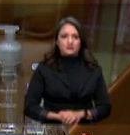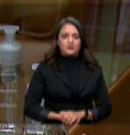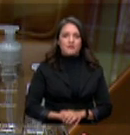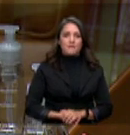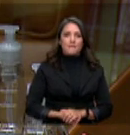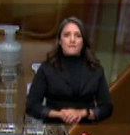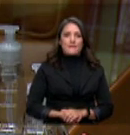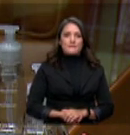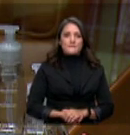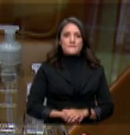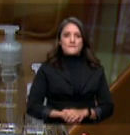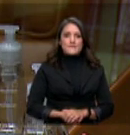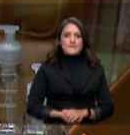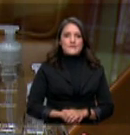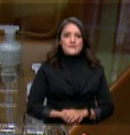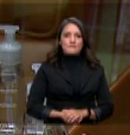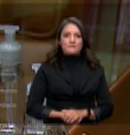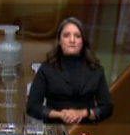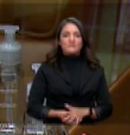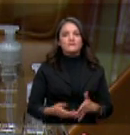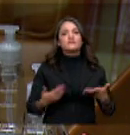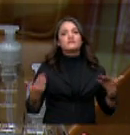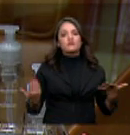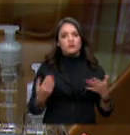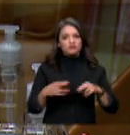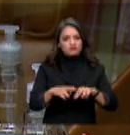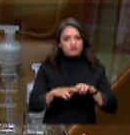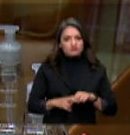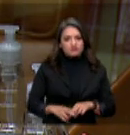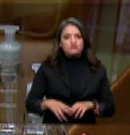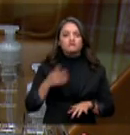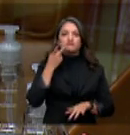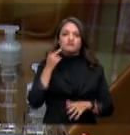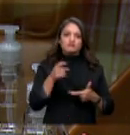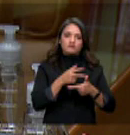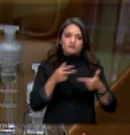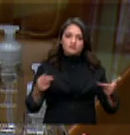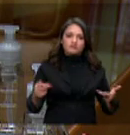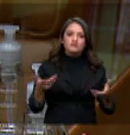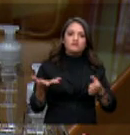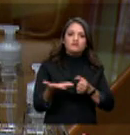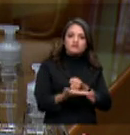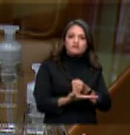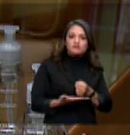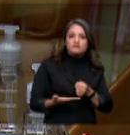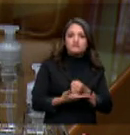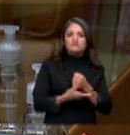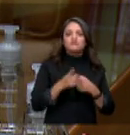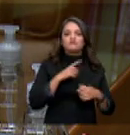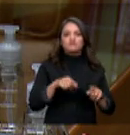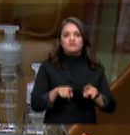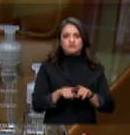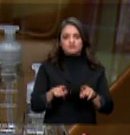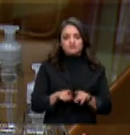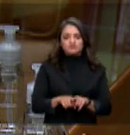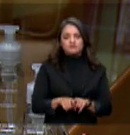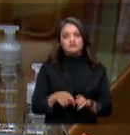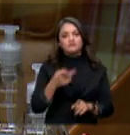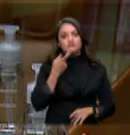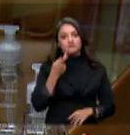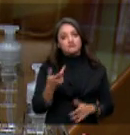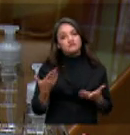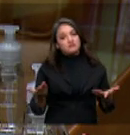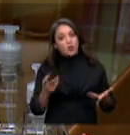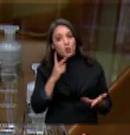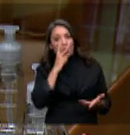presidente, eu faço essas referências aos princípios que foram também acentuados, e, neste ponto, acho